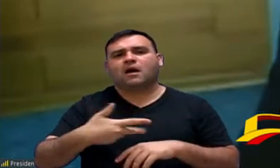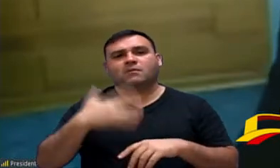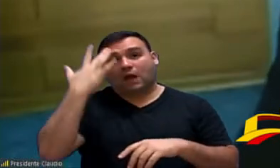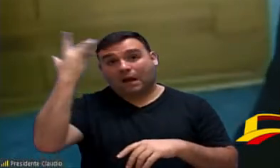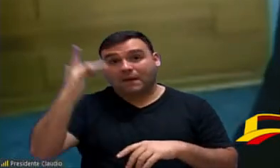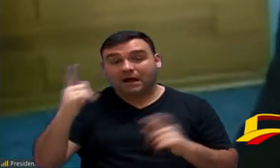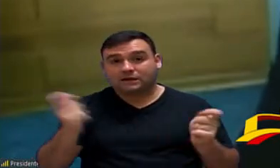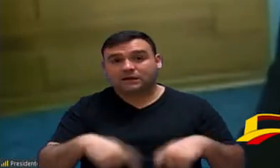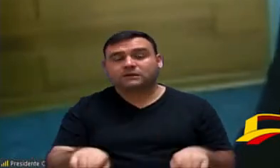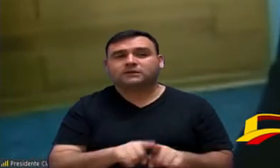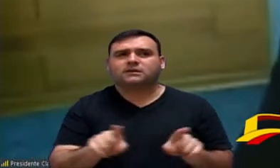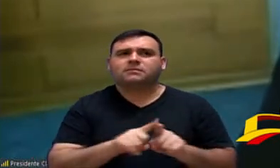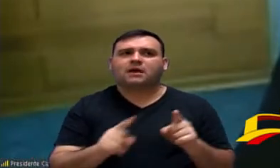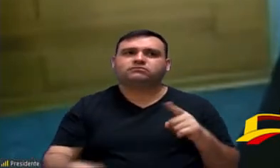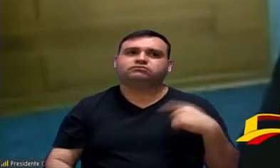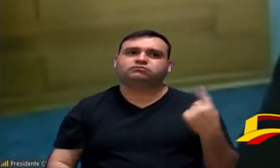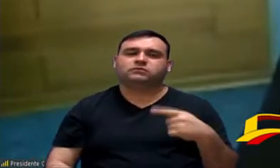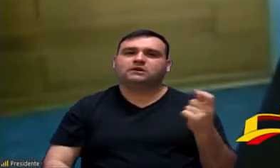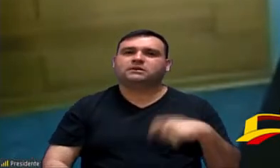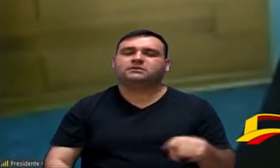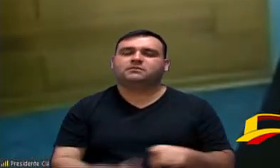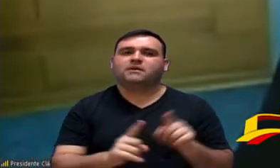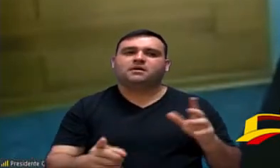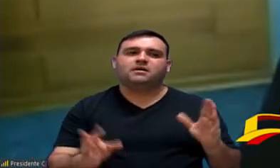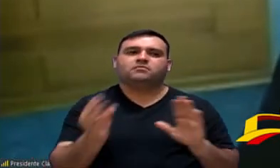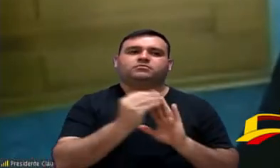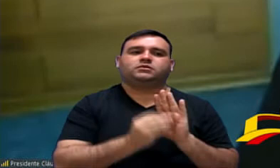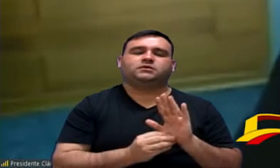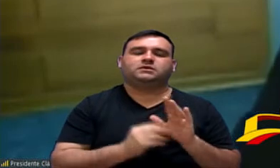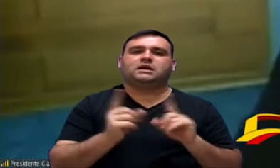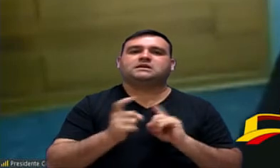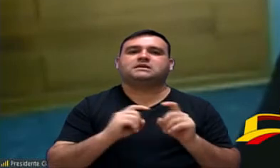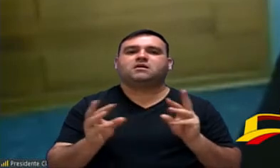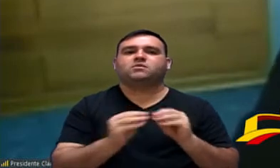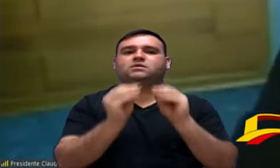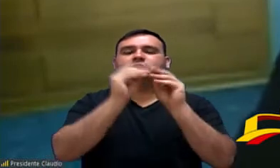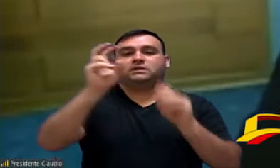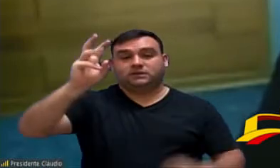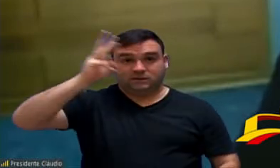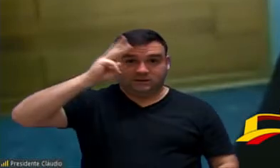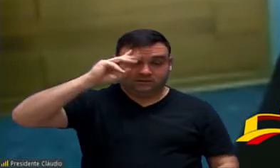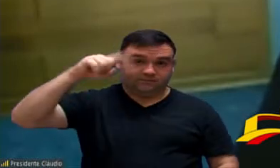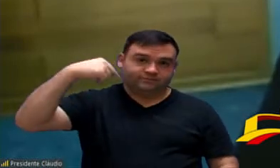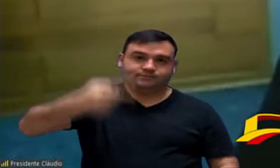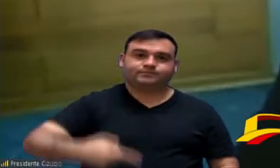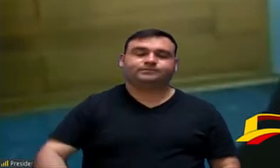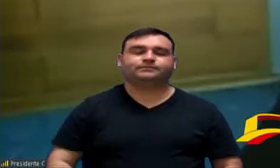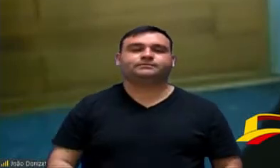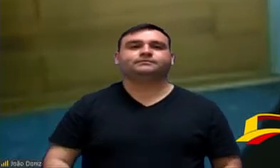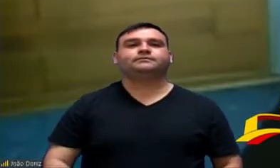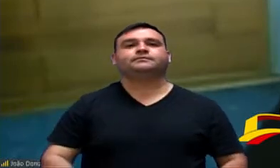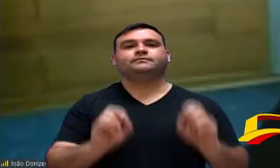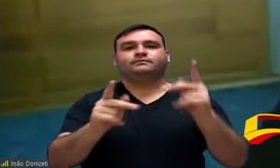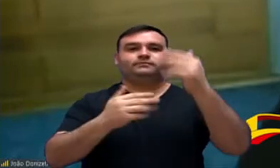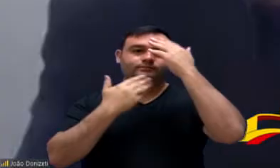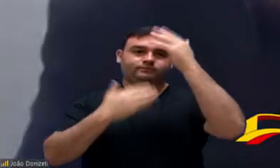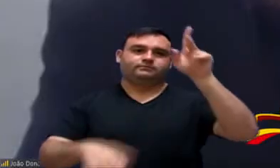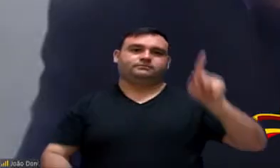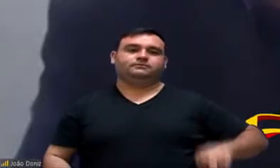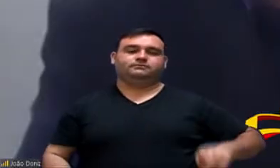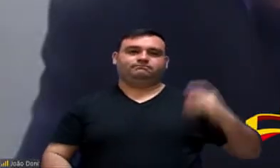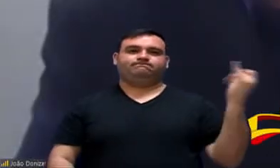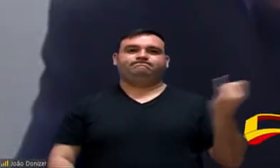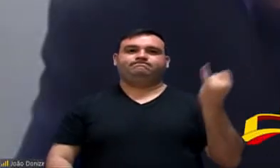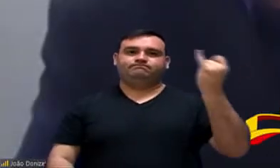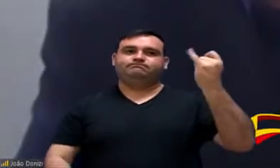amanhã, que aí eu posso incluir ele na pauta de terça-feira da sessão extraordinária. Obrigado, senhor presidente. Obrigado. É muito